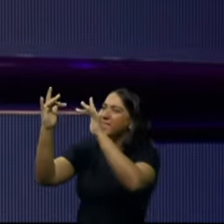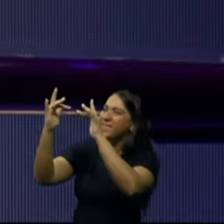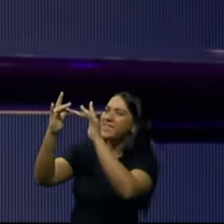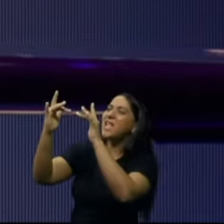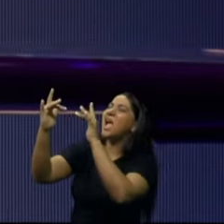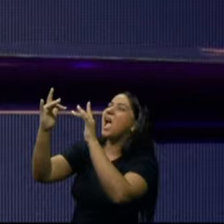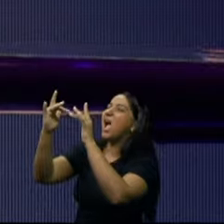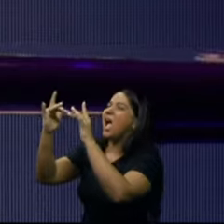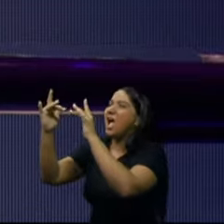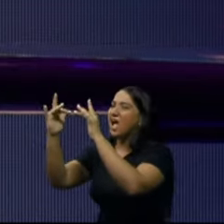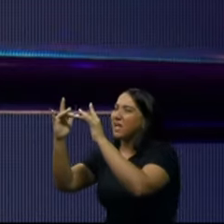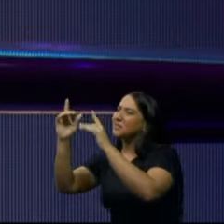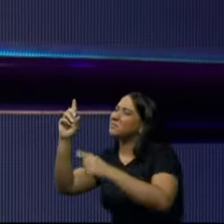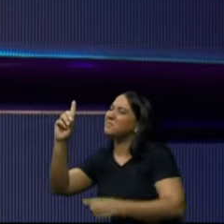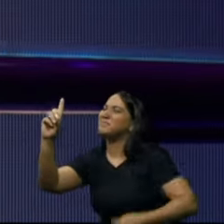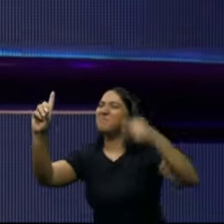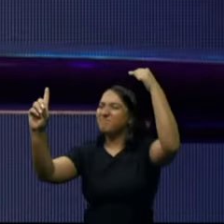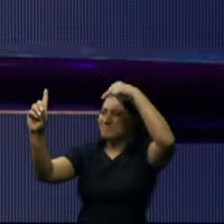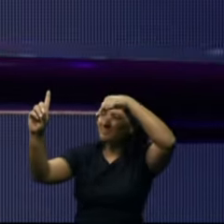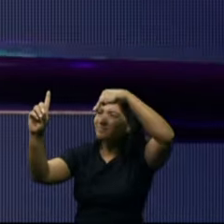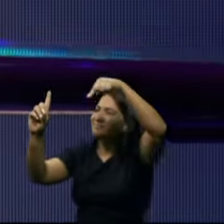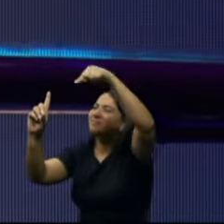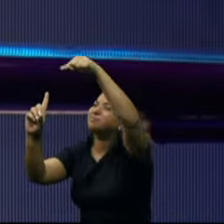chame por ele